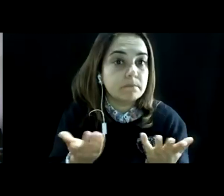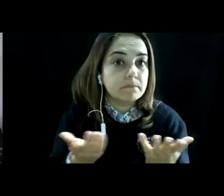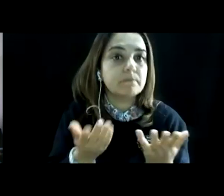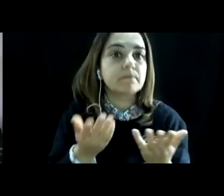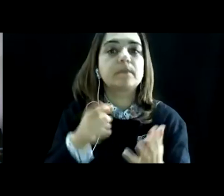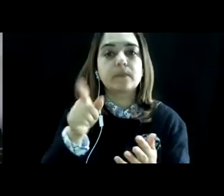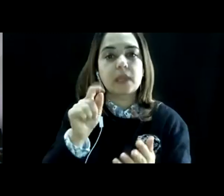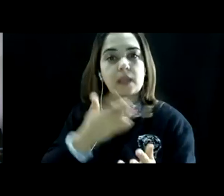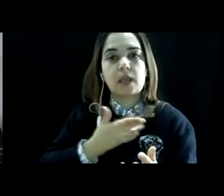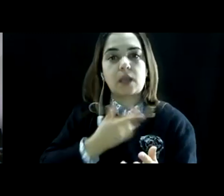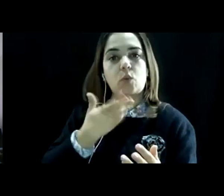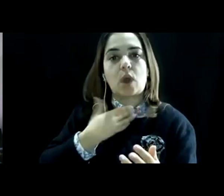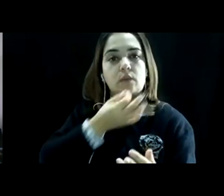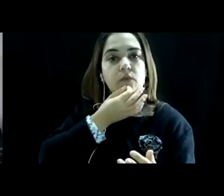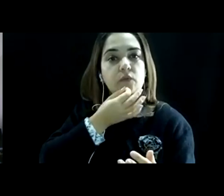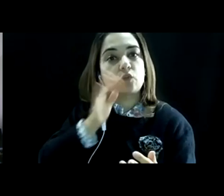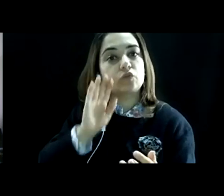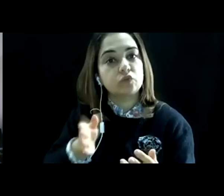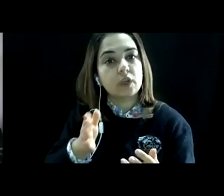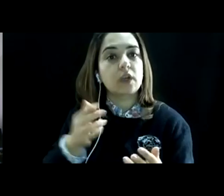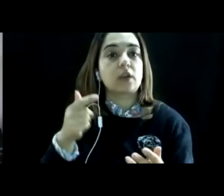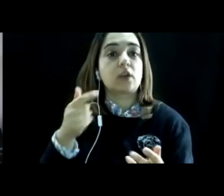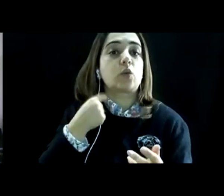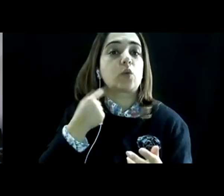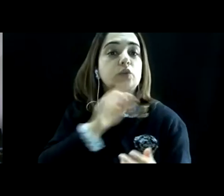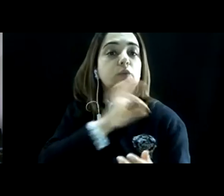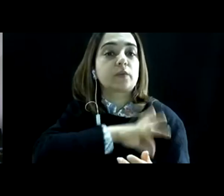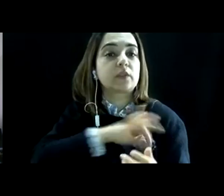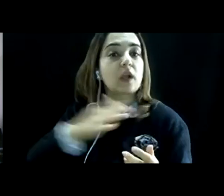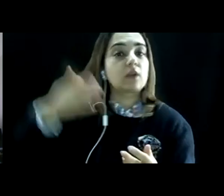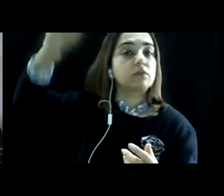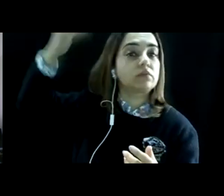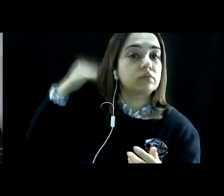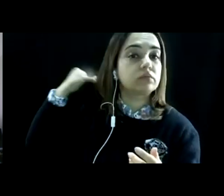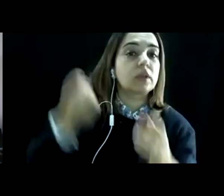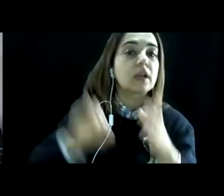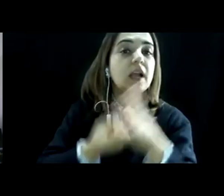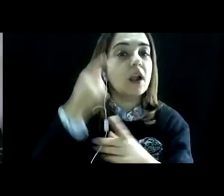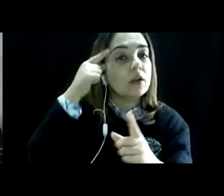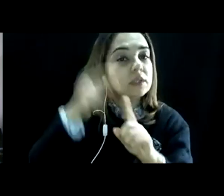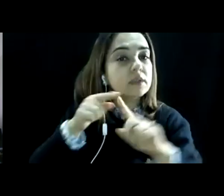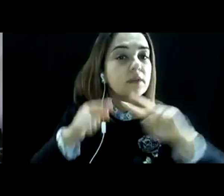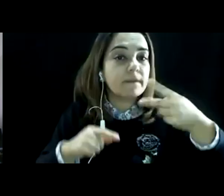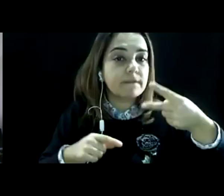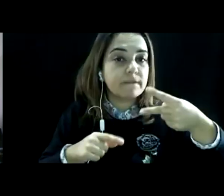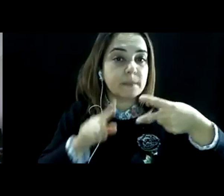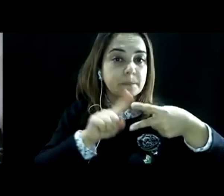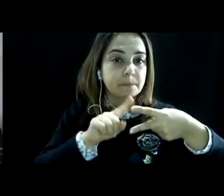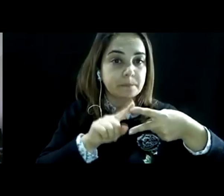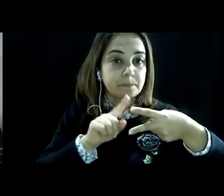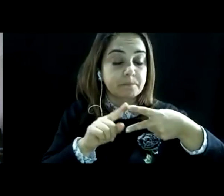O Eduardo também já falou um bocadinho disto. Os cursos profissionais, quando foram criados, tinham 2 ideias principais, pelo menos que eu me